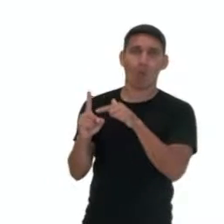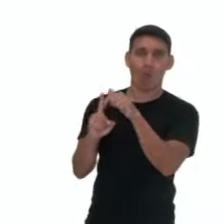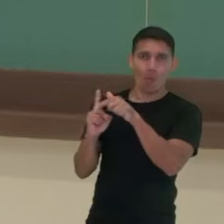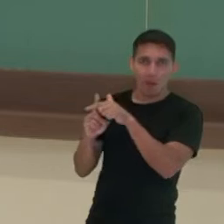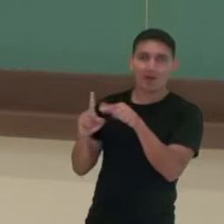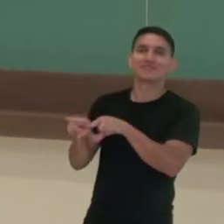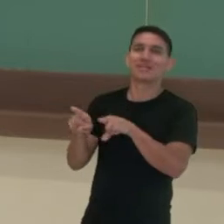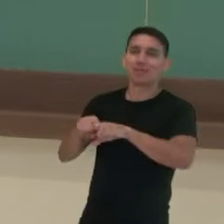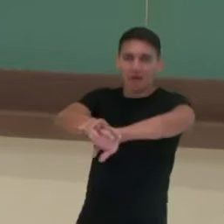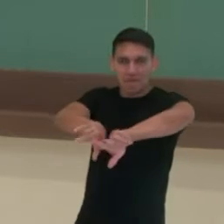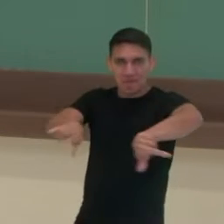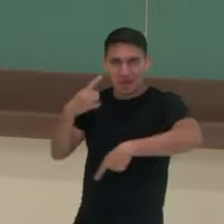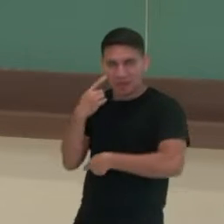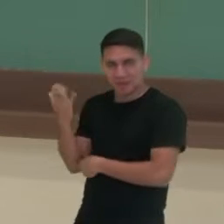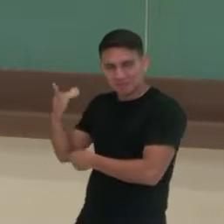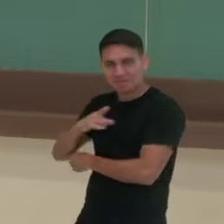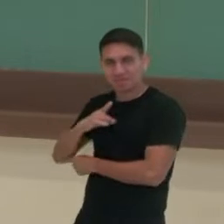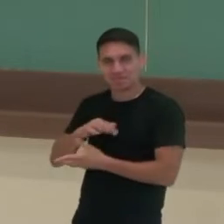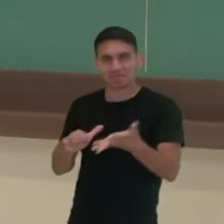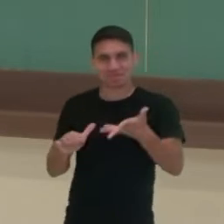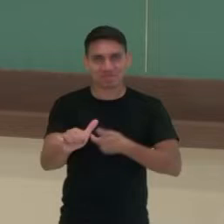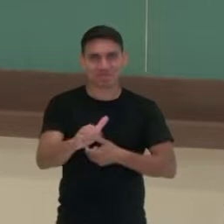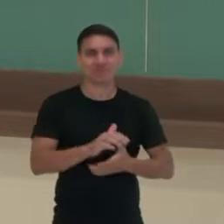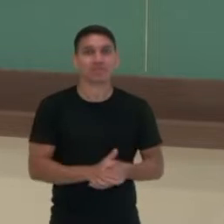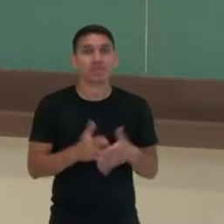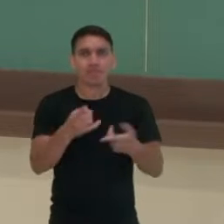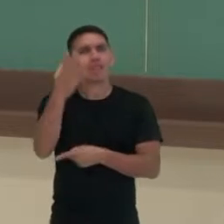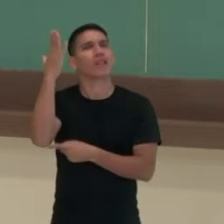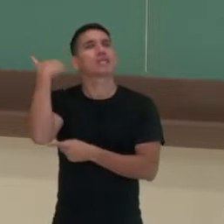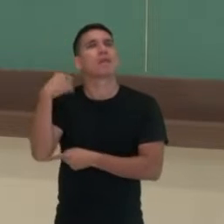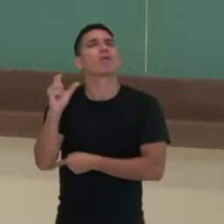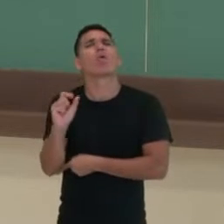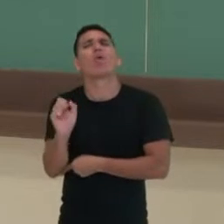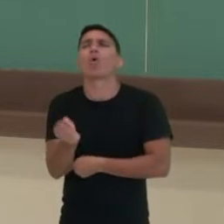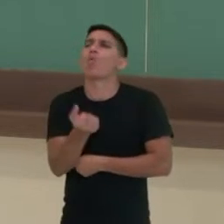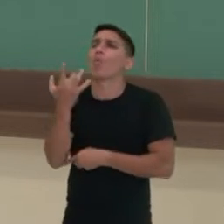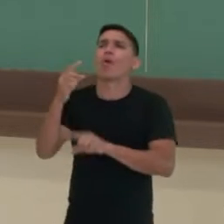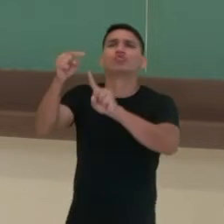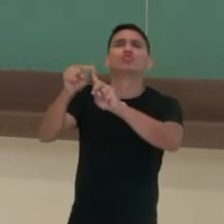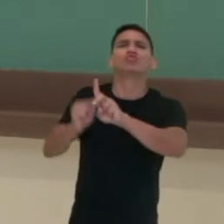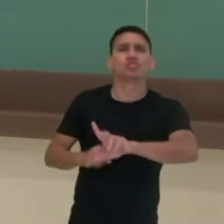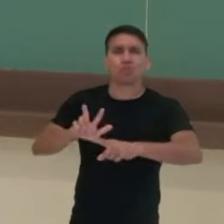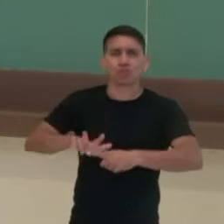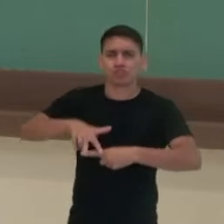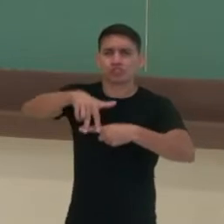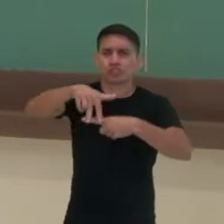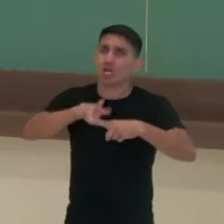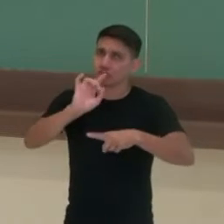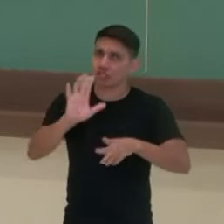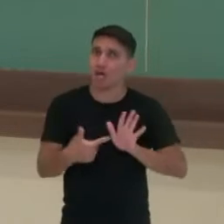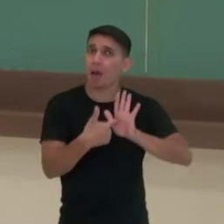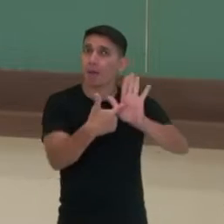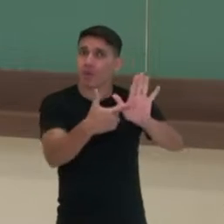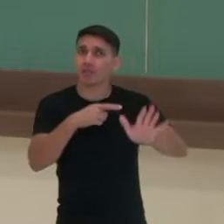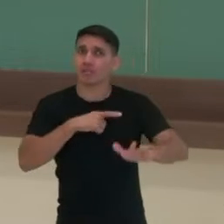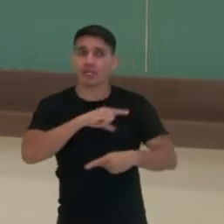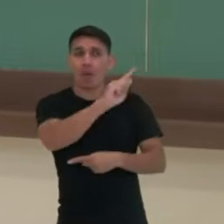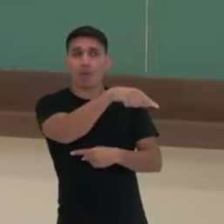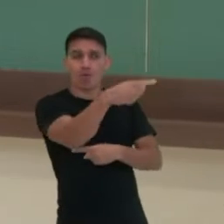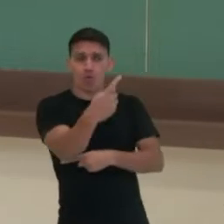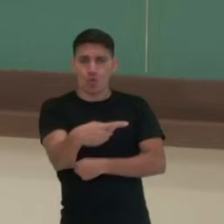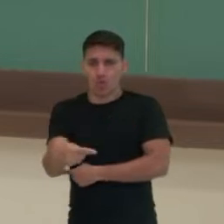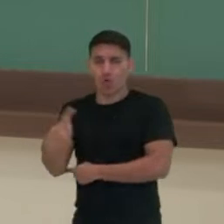da ginástica rítmica. Você sabe quais são os tipos de ginástica? Aqui nós já falamos de duas, a artística e a